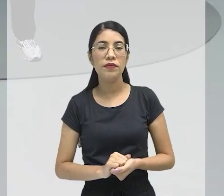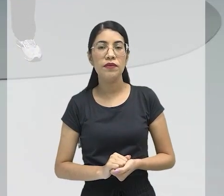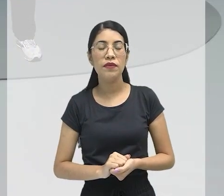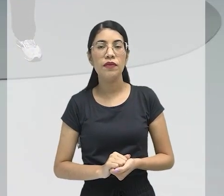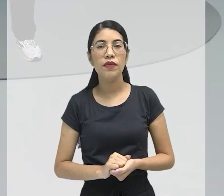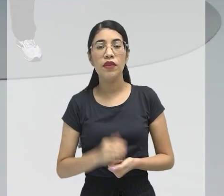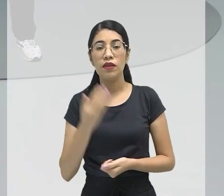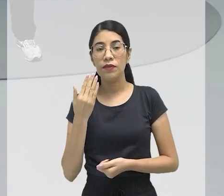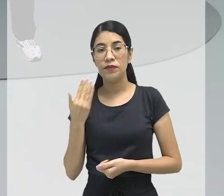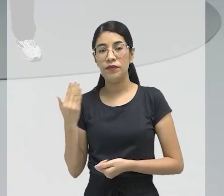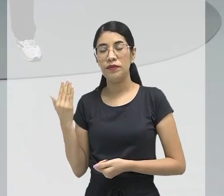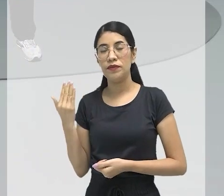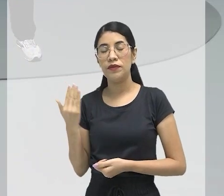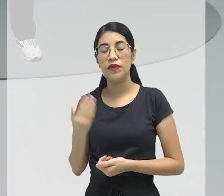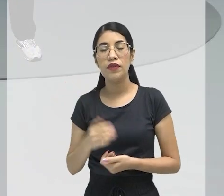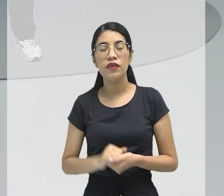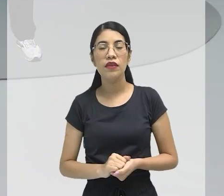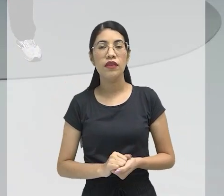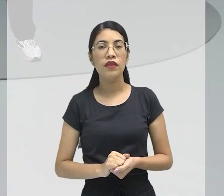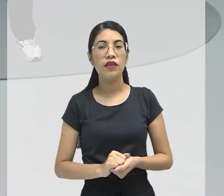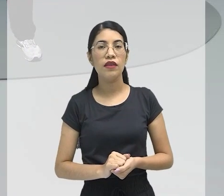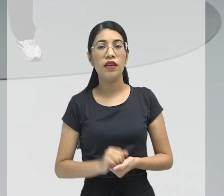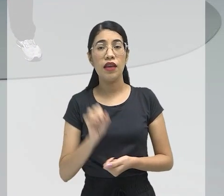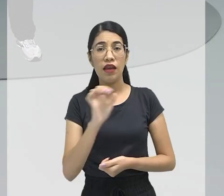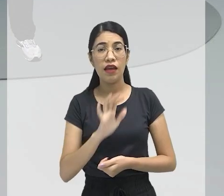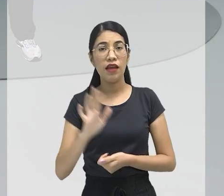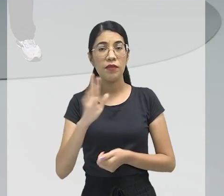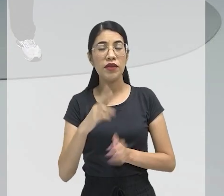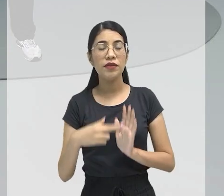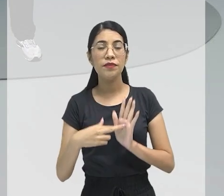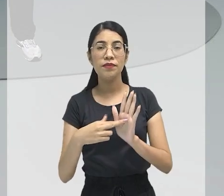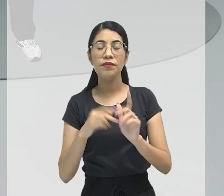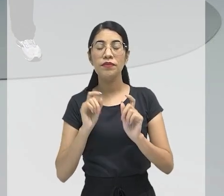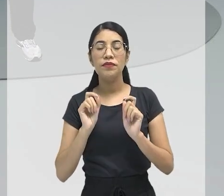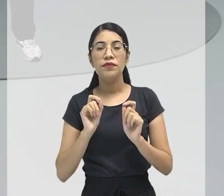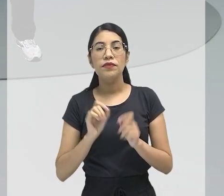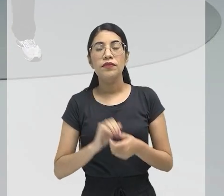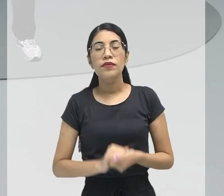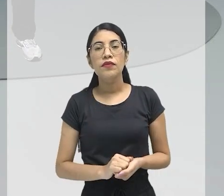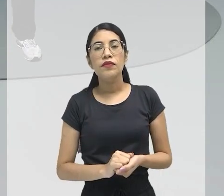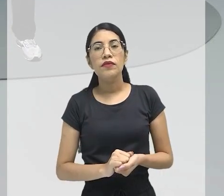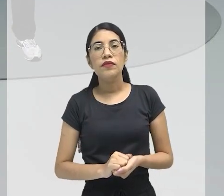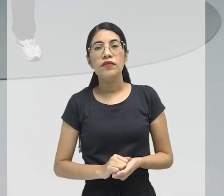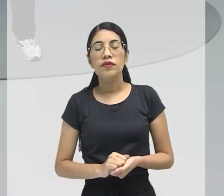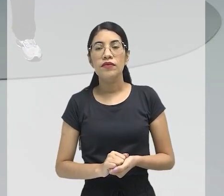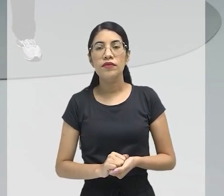Então, tá aí, ó, né? Olha só, essa imagem aí, ó, né, bacana, né?